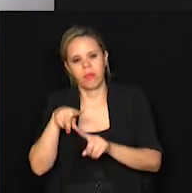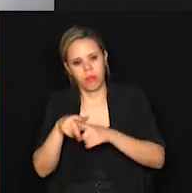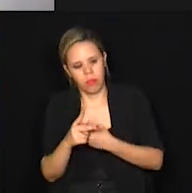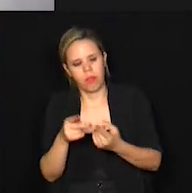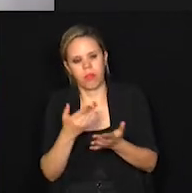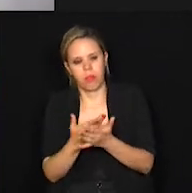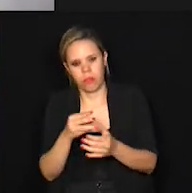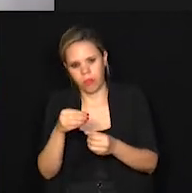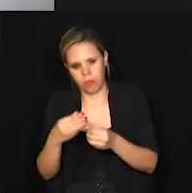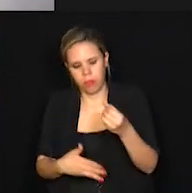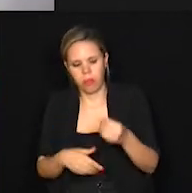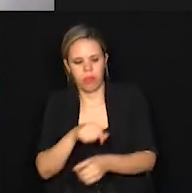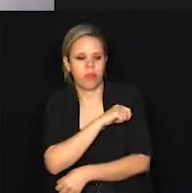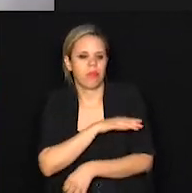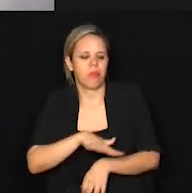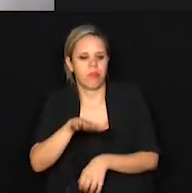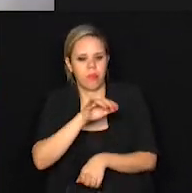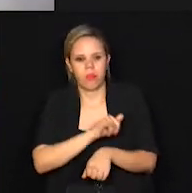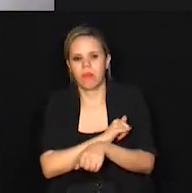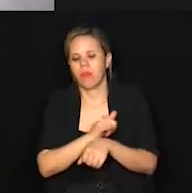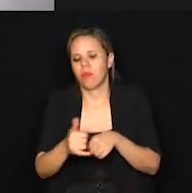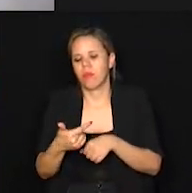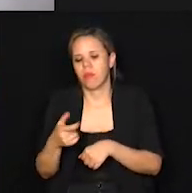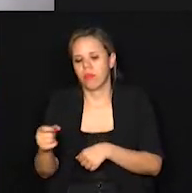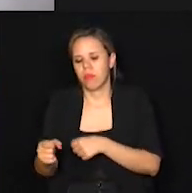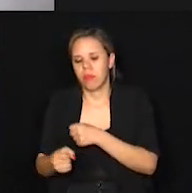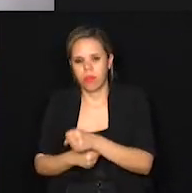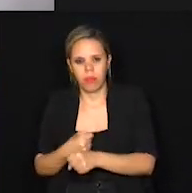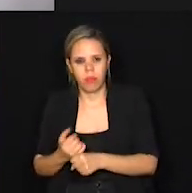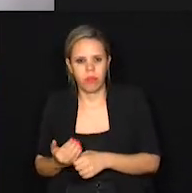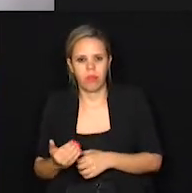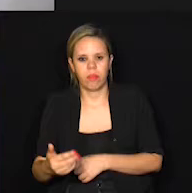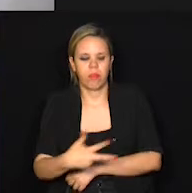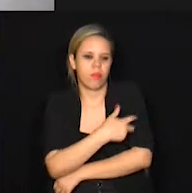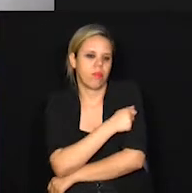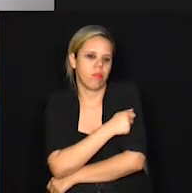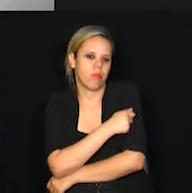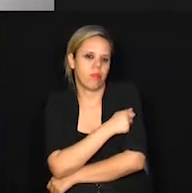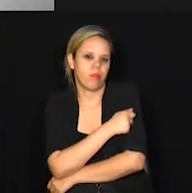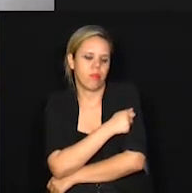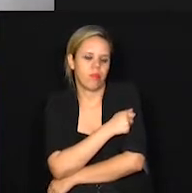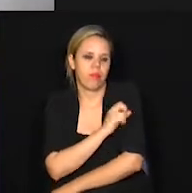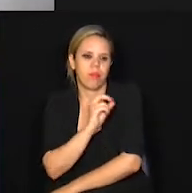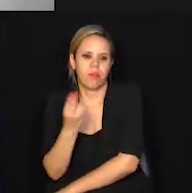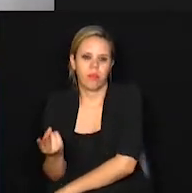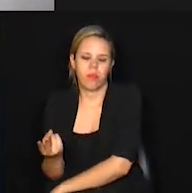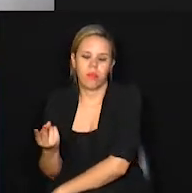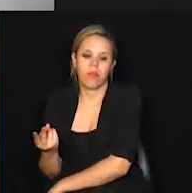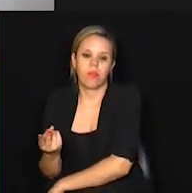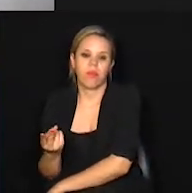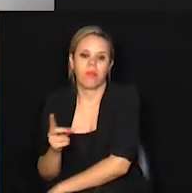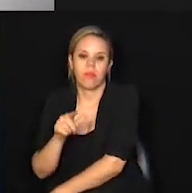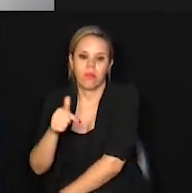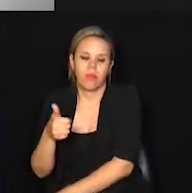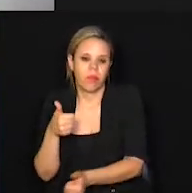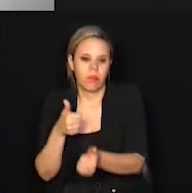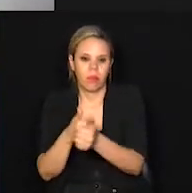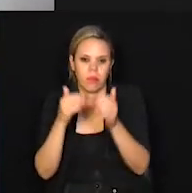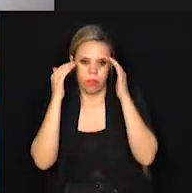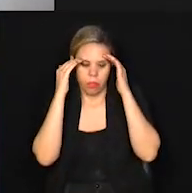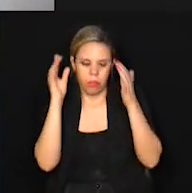esses alunos. A partir de 2020, quando essa vacina chegar, seguir um